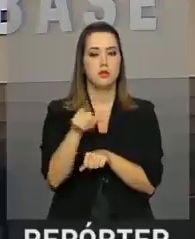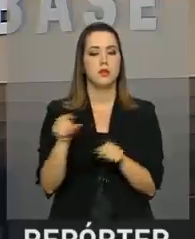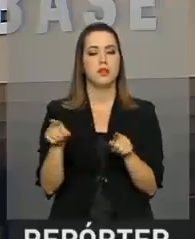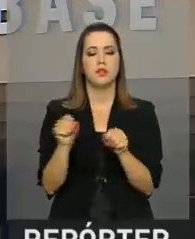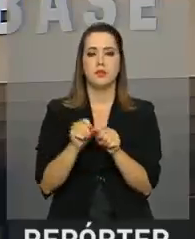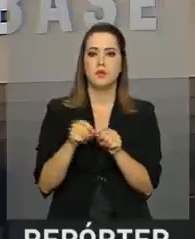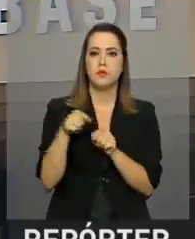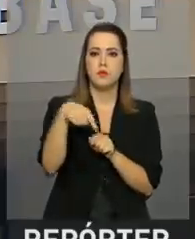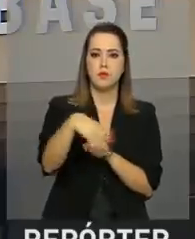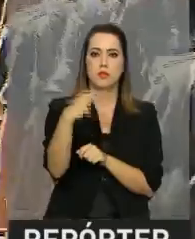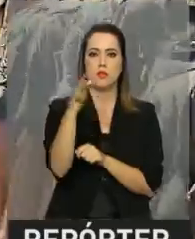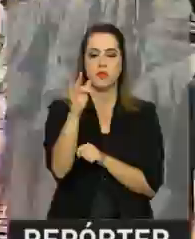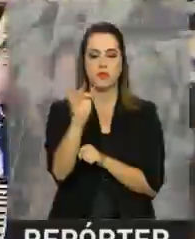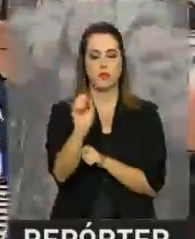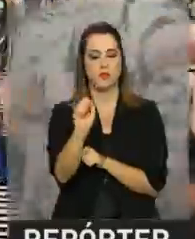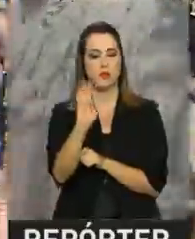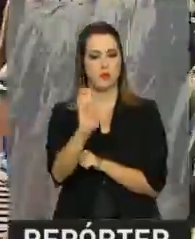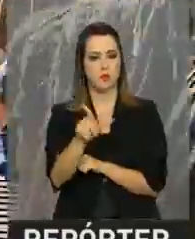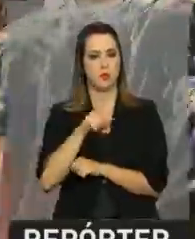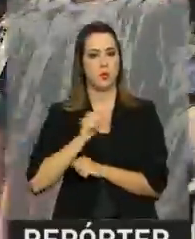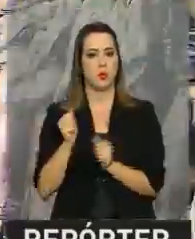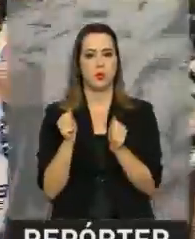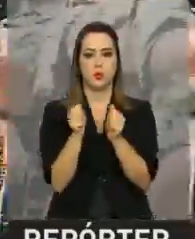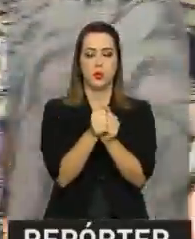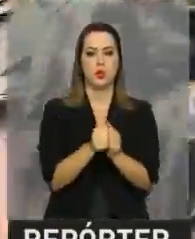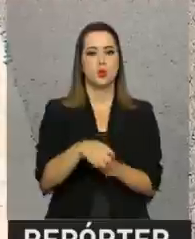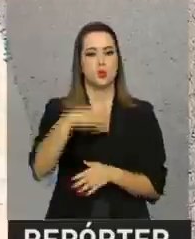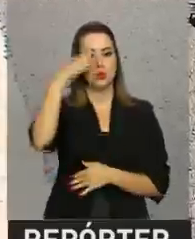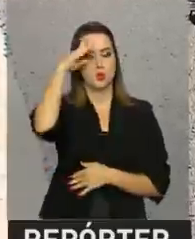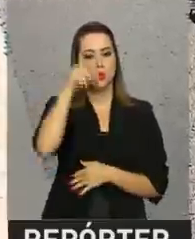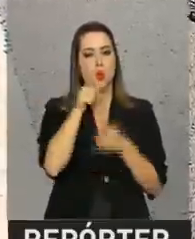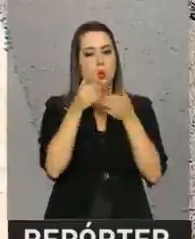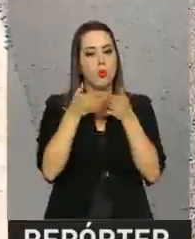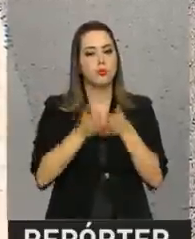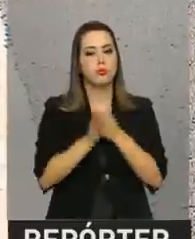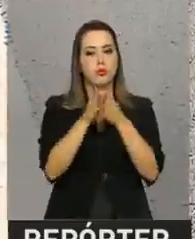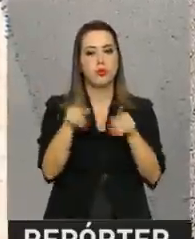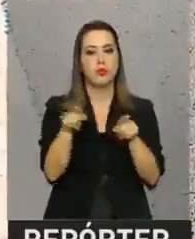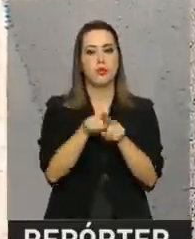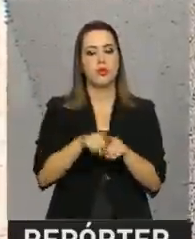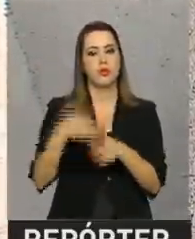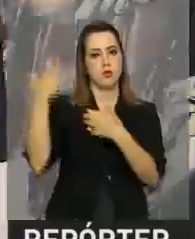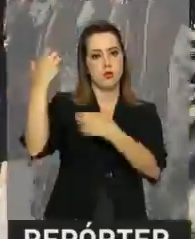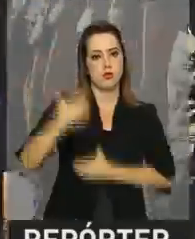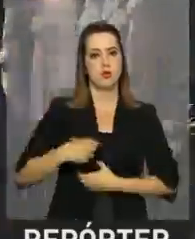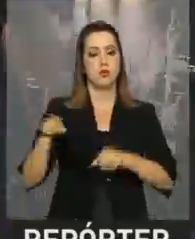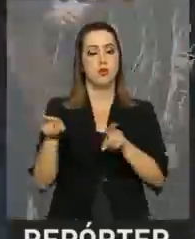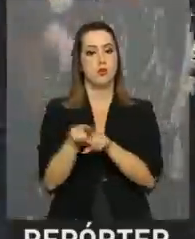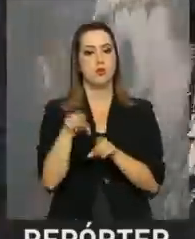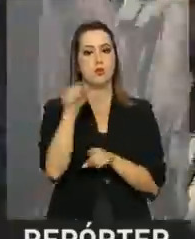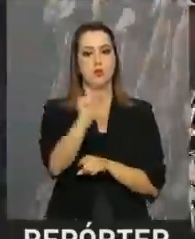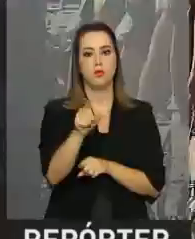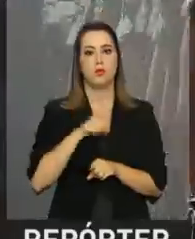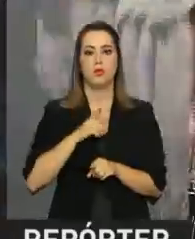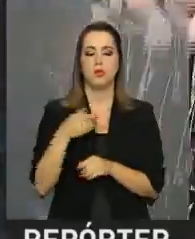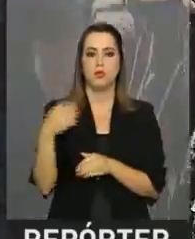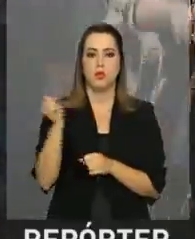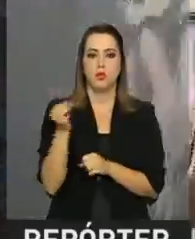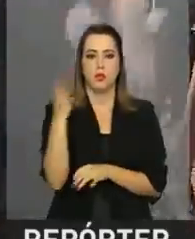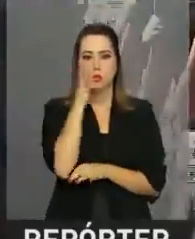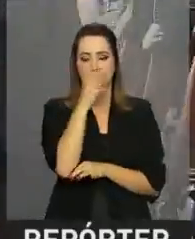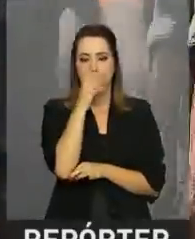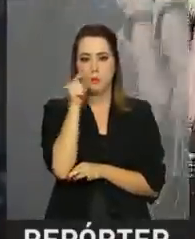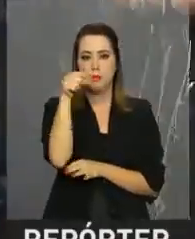da Base Aérea de Brasília. Junto com Marinha e Exército, os militares da Força Aérea Brasileira vão contagiar o público na maior